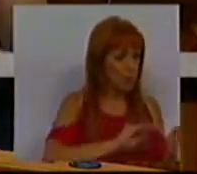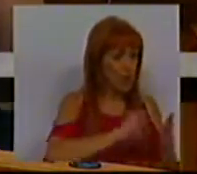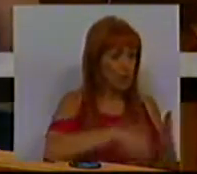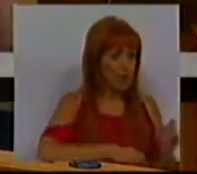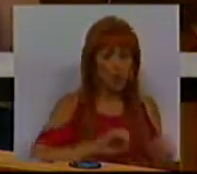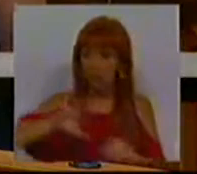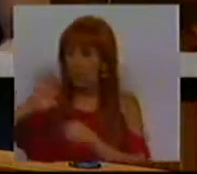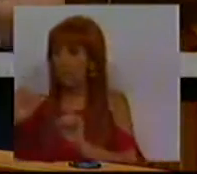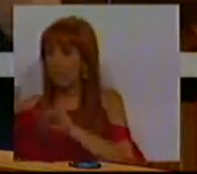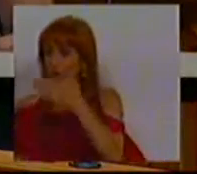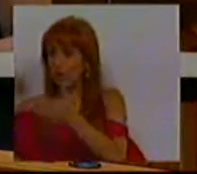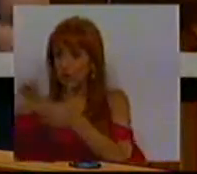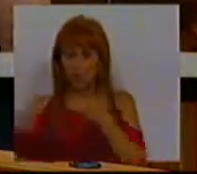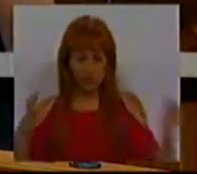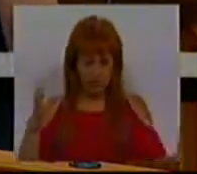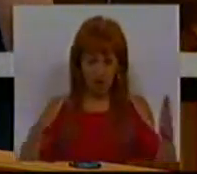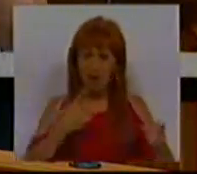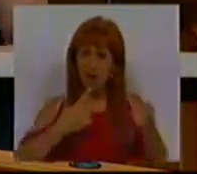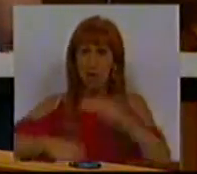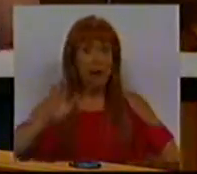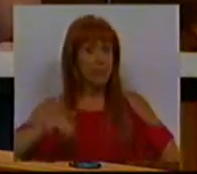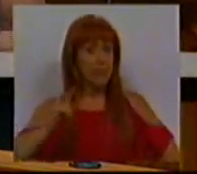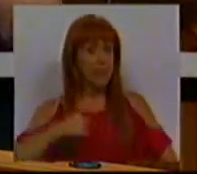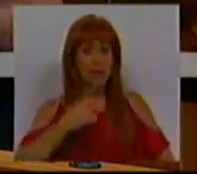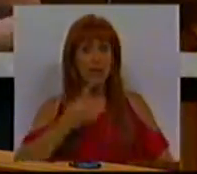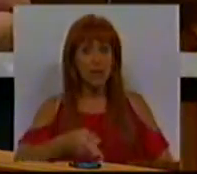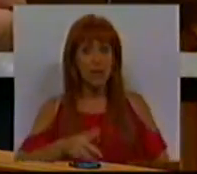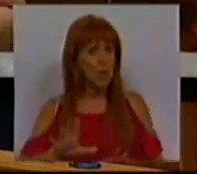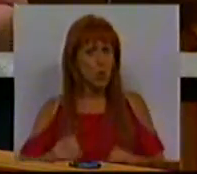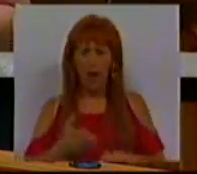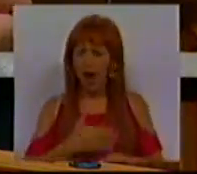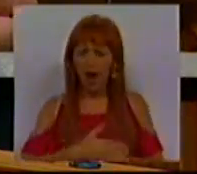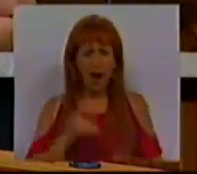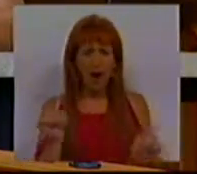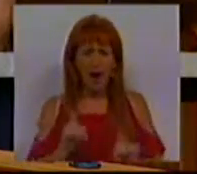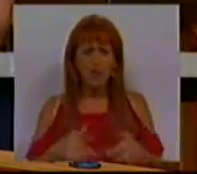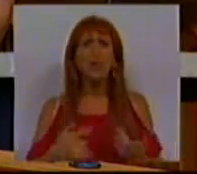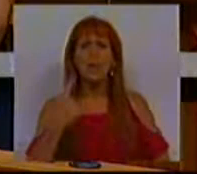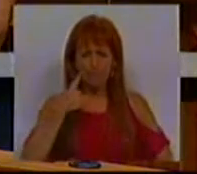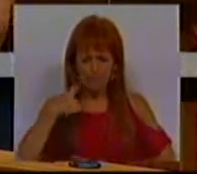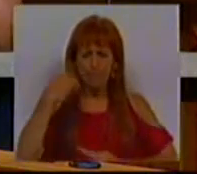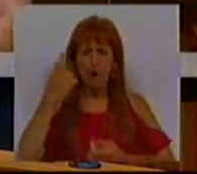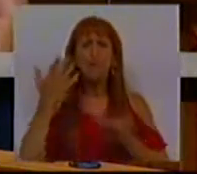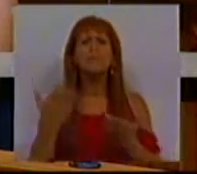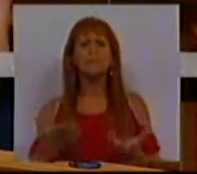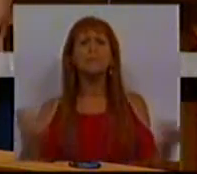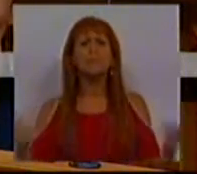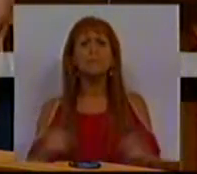o princípio do outro contrato. Isto é uma denúncia que é importante ser feita, que nunca tinha acontecido antes e que mostra aqui